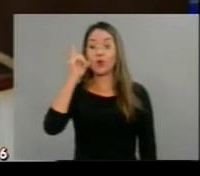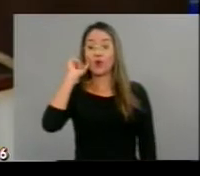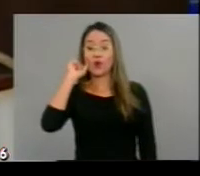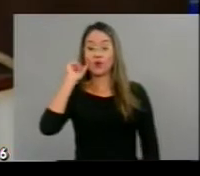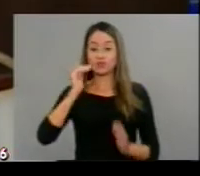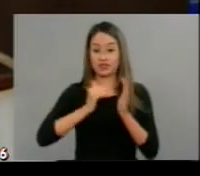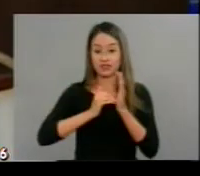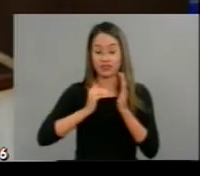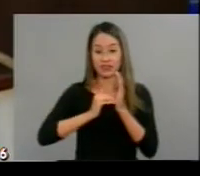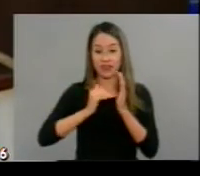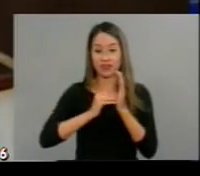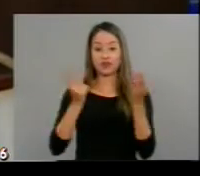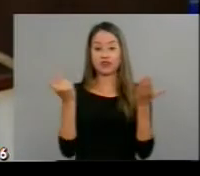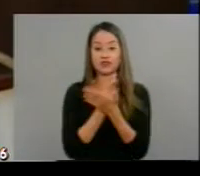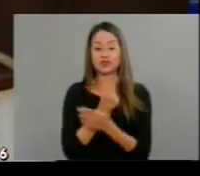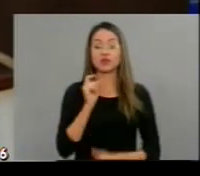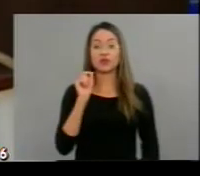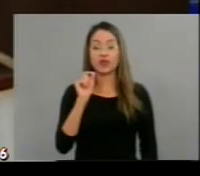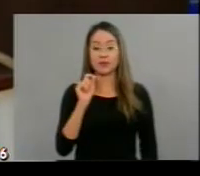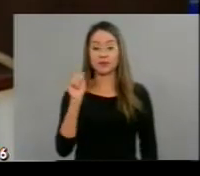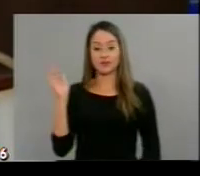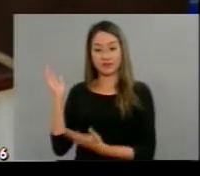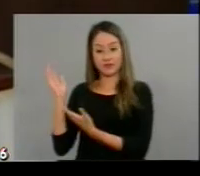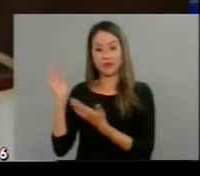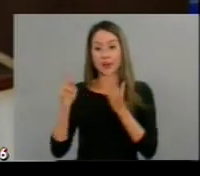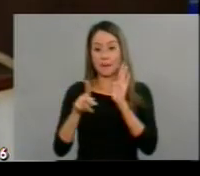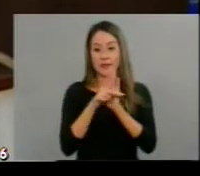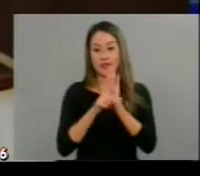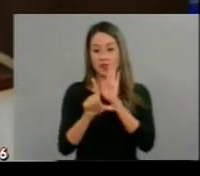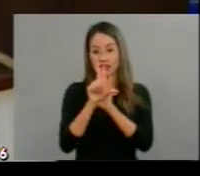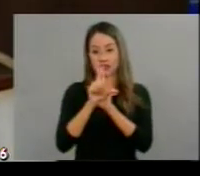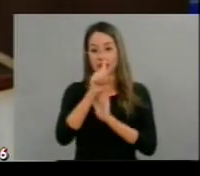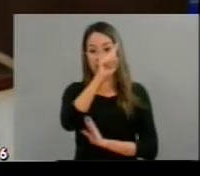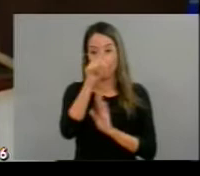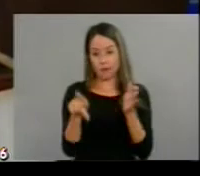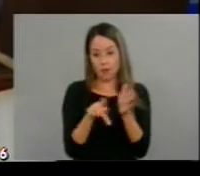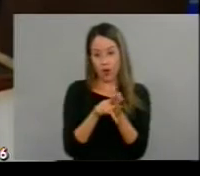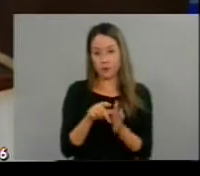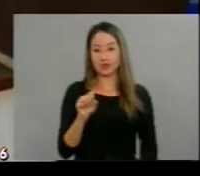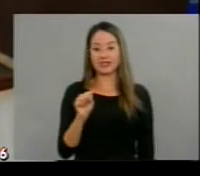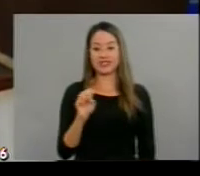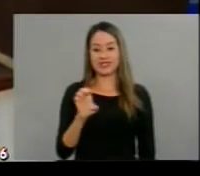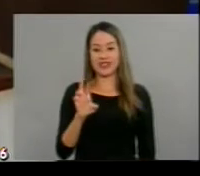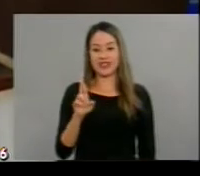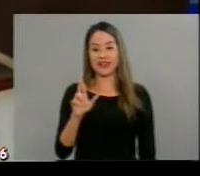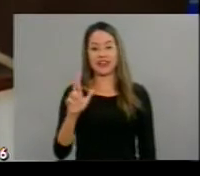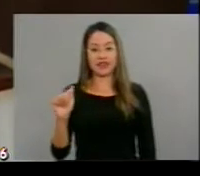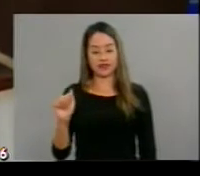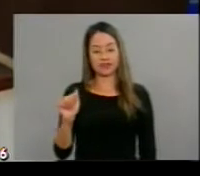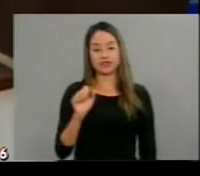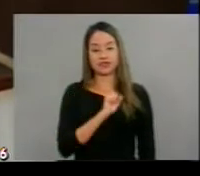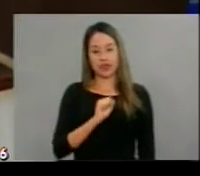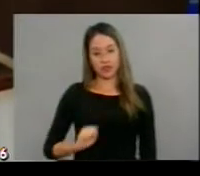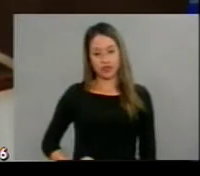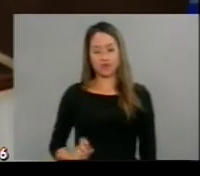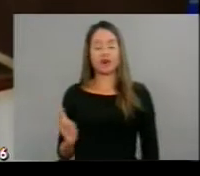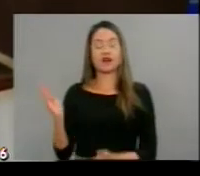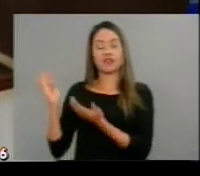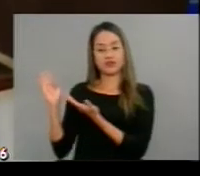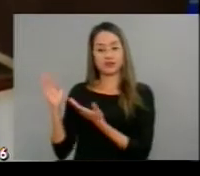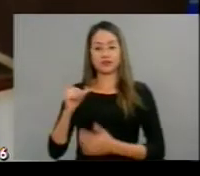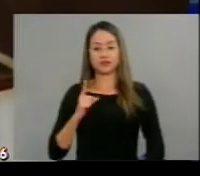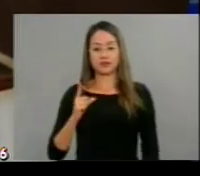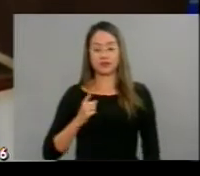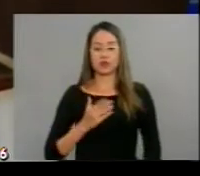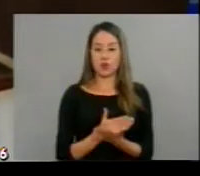ontem no Senado, este PL do senador José Serra, e é muito interessante ver as datas, o PL deu entrada no